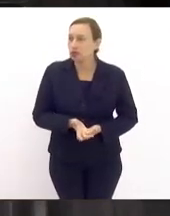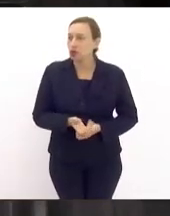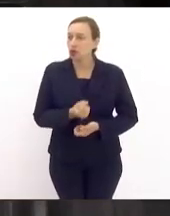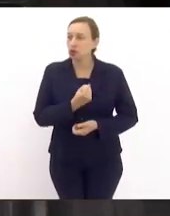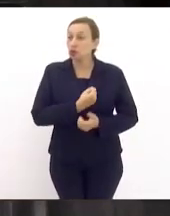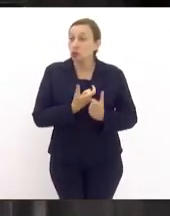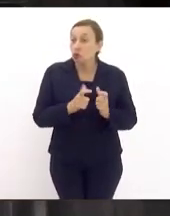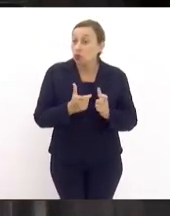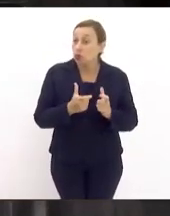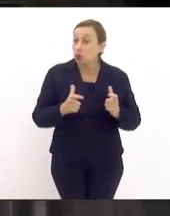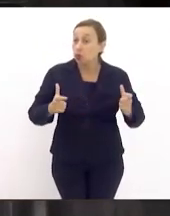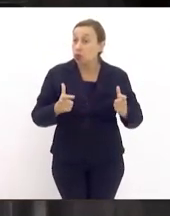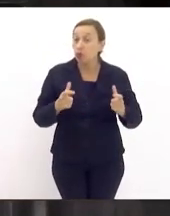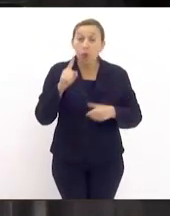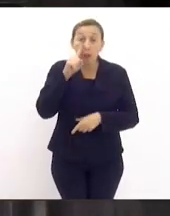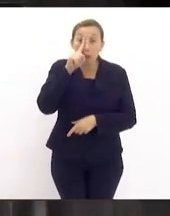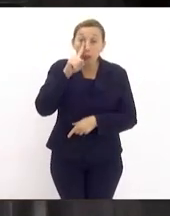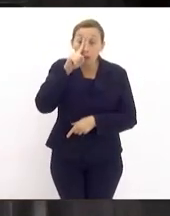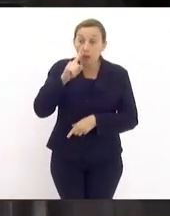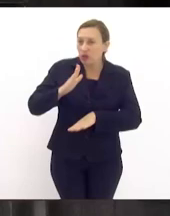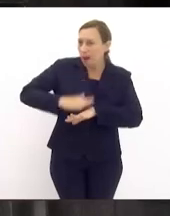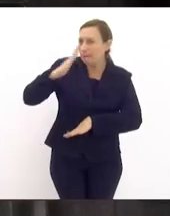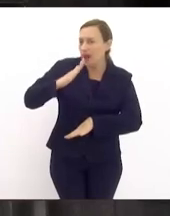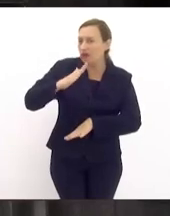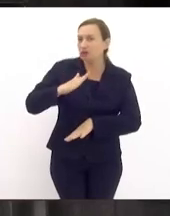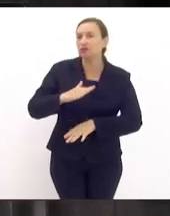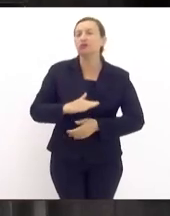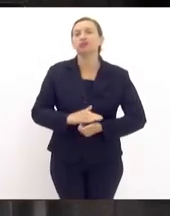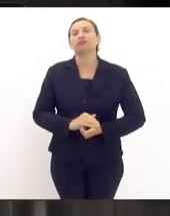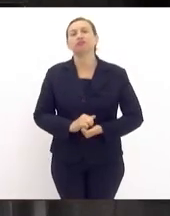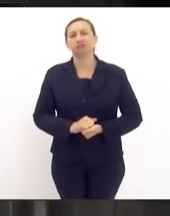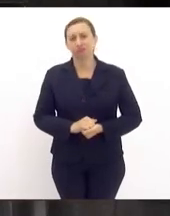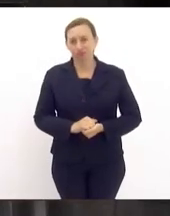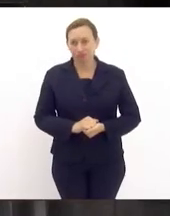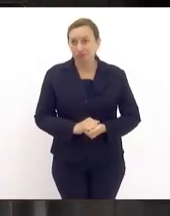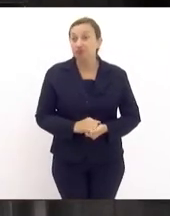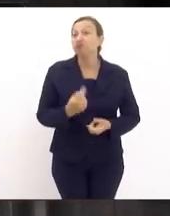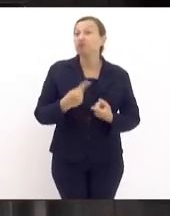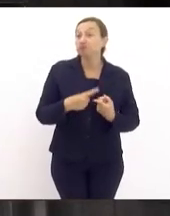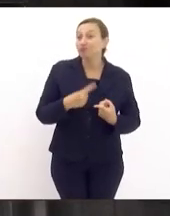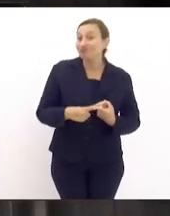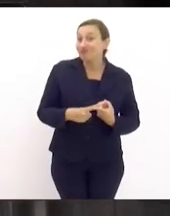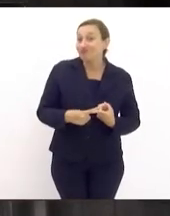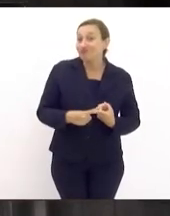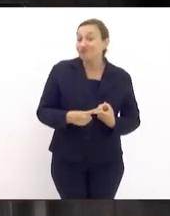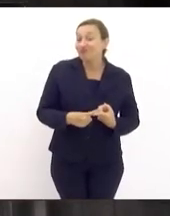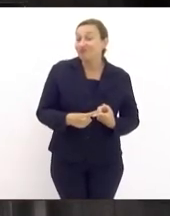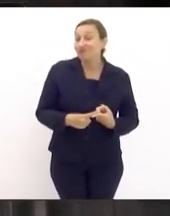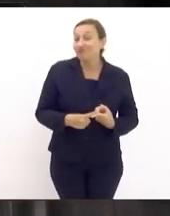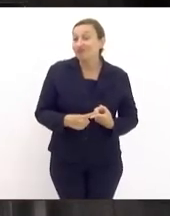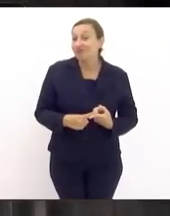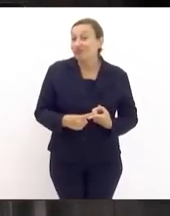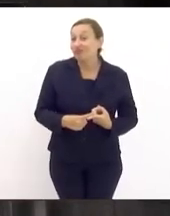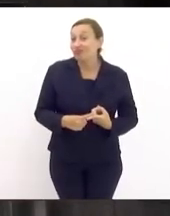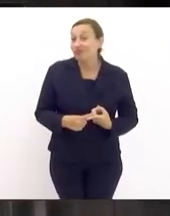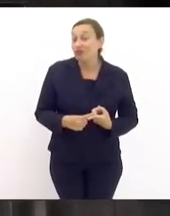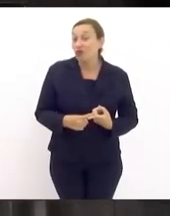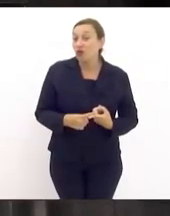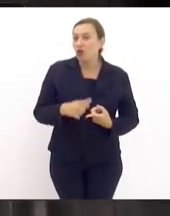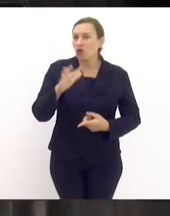aumentando o risco, muito maior do que de fato ele era. Porque isso virou uma situação que está gerando uma